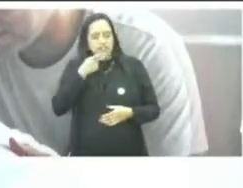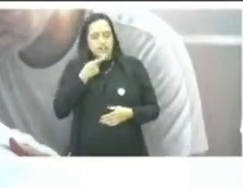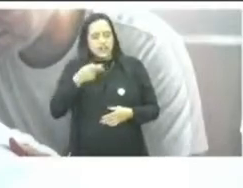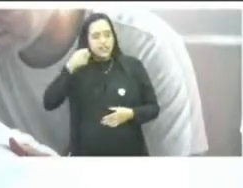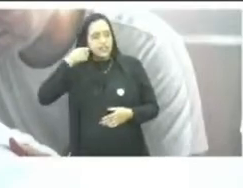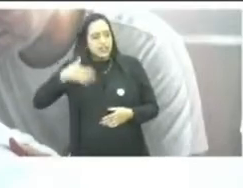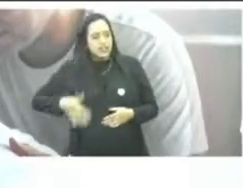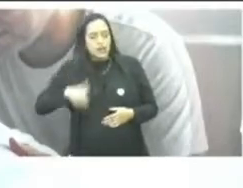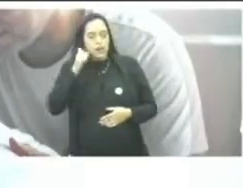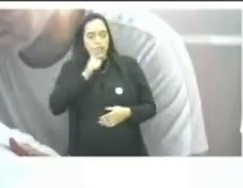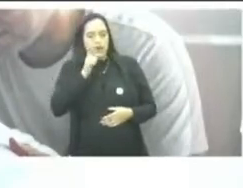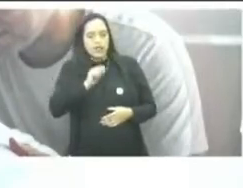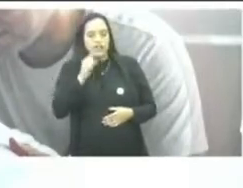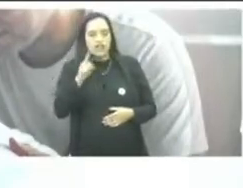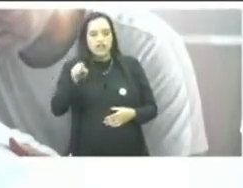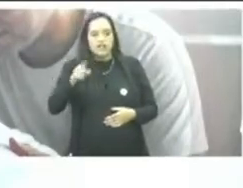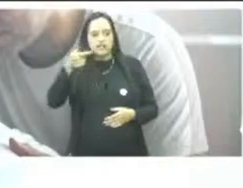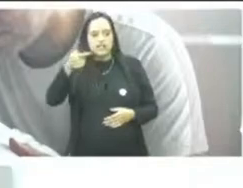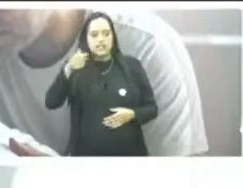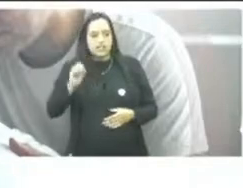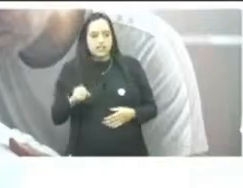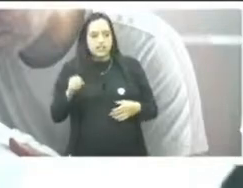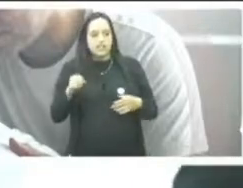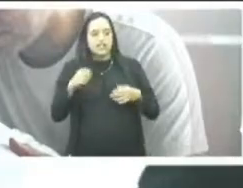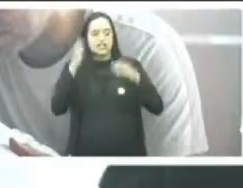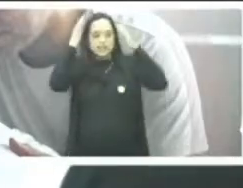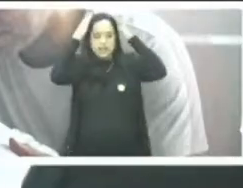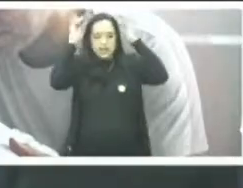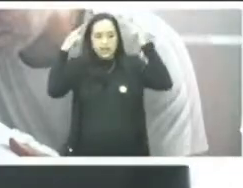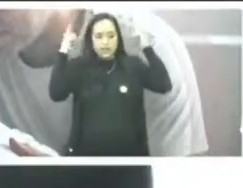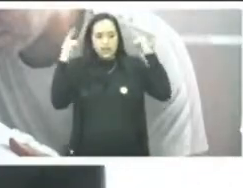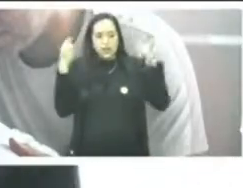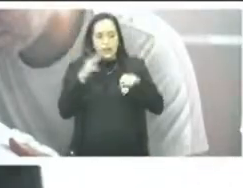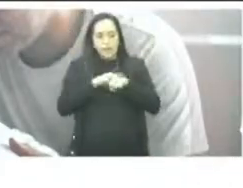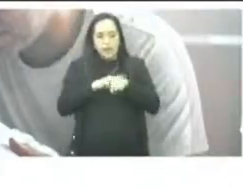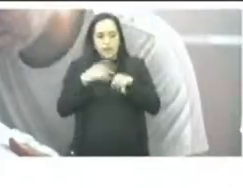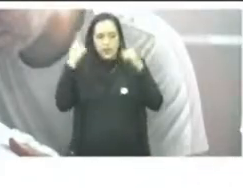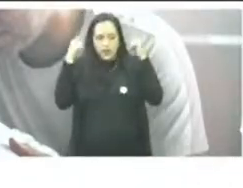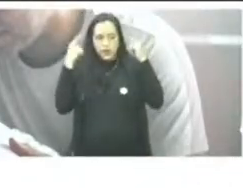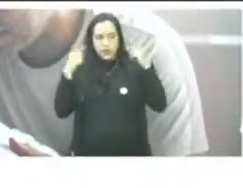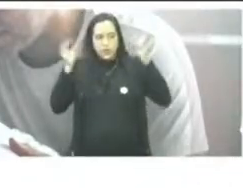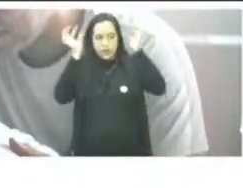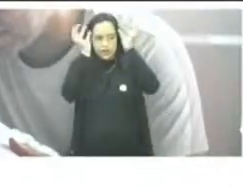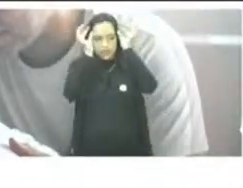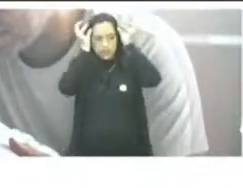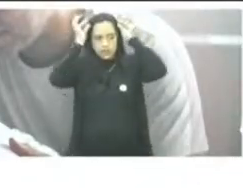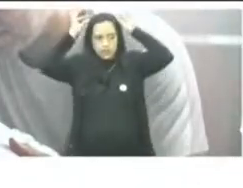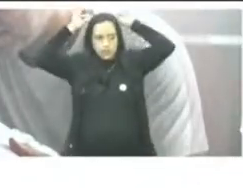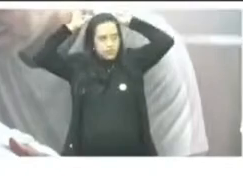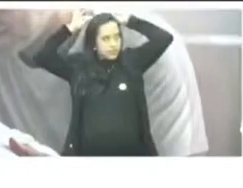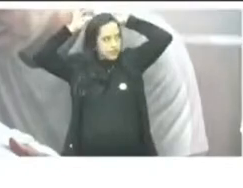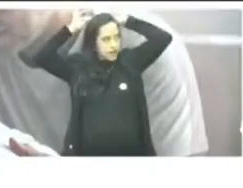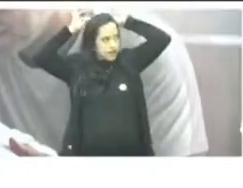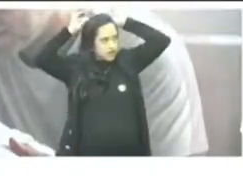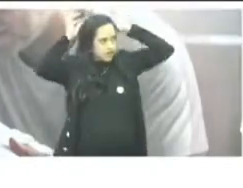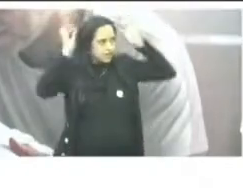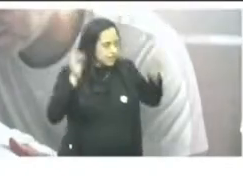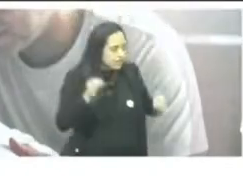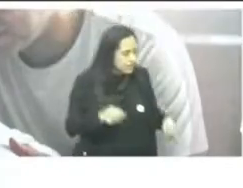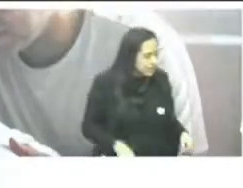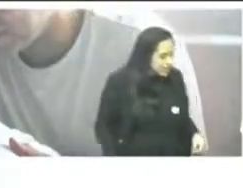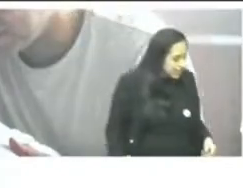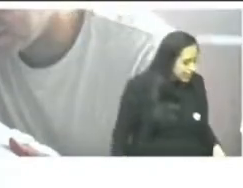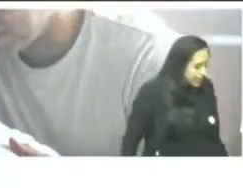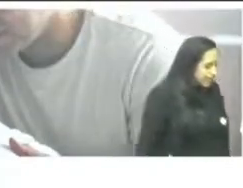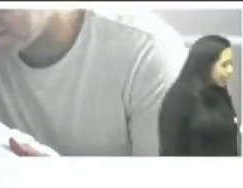de 1,70 m, tenho cabelos castanhos, ondulados, presos na parte da raiz. Estou usando uma blusa